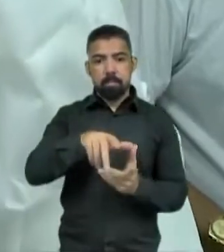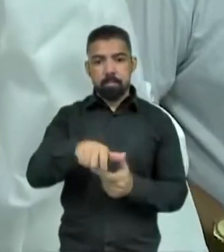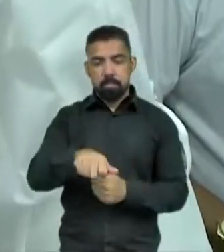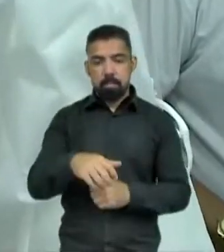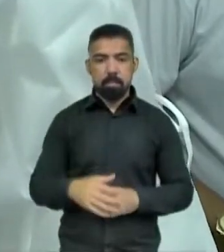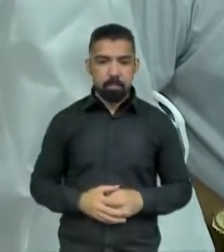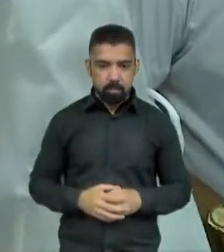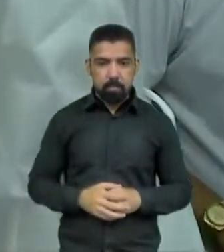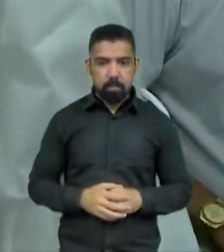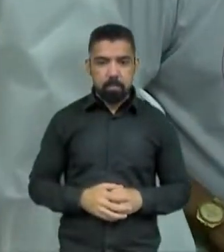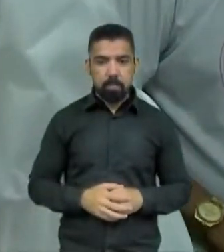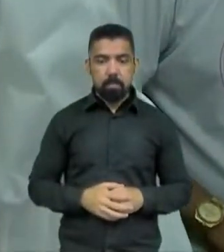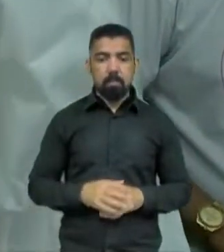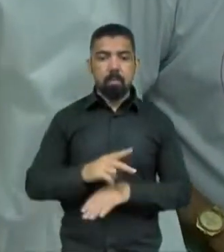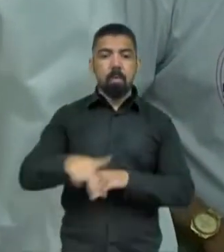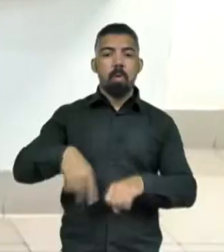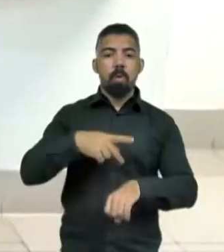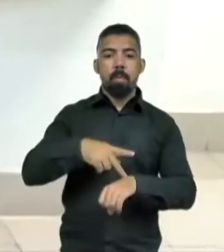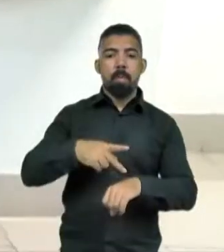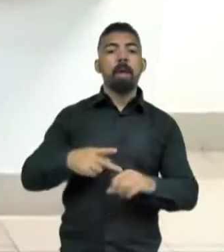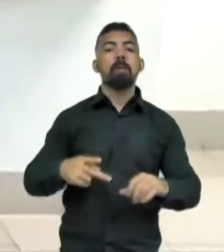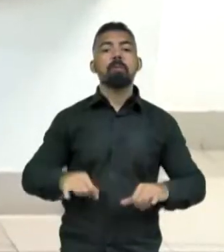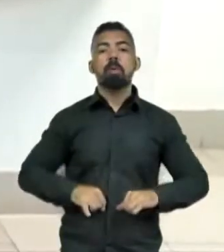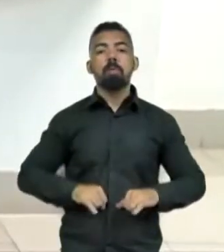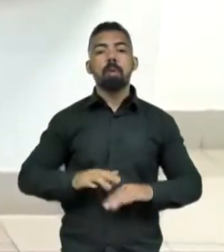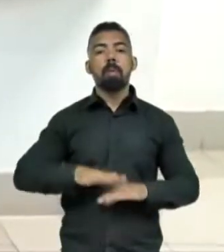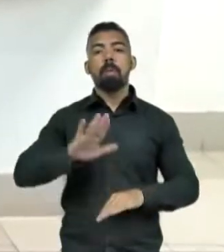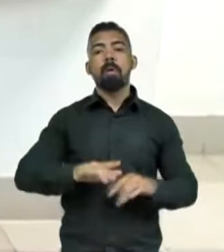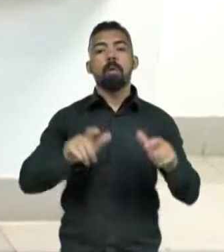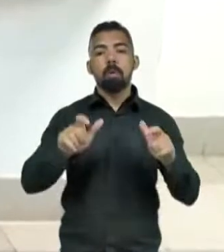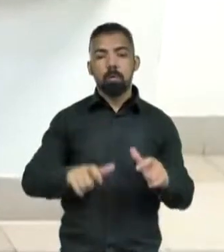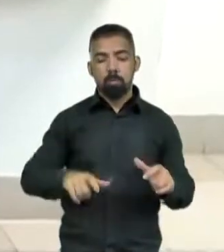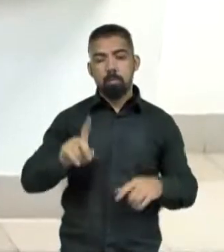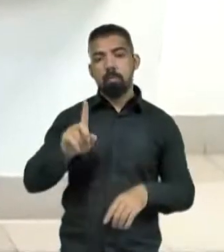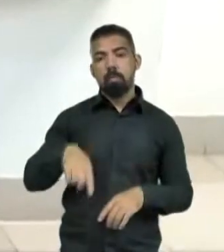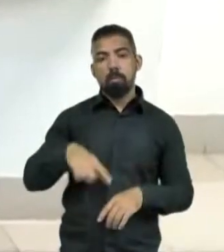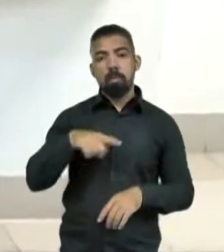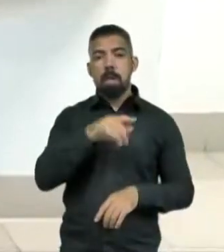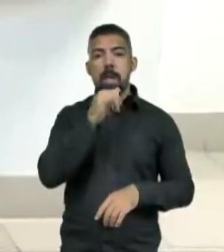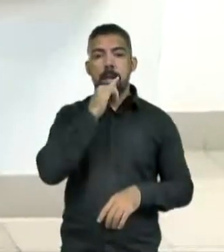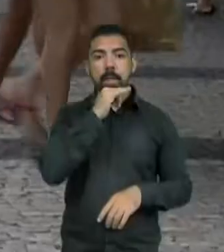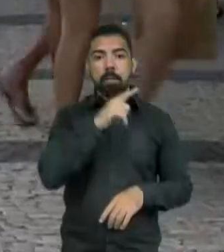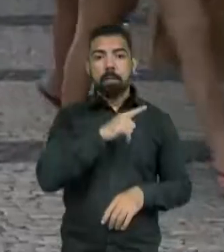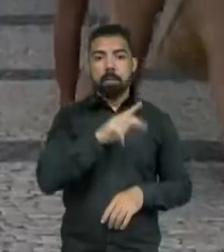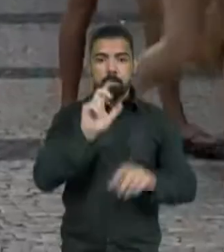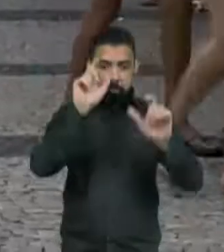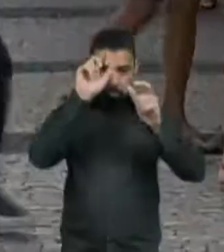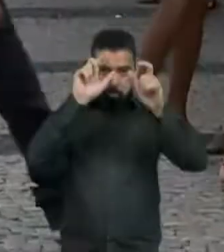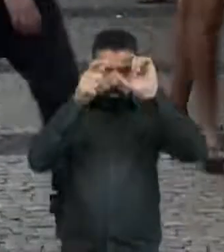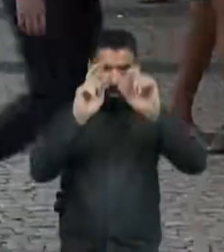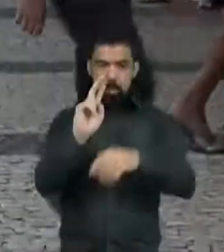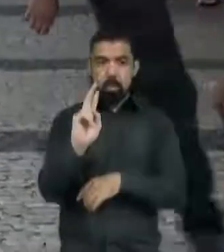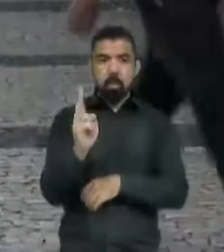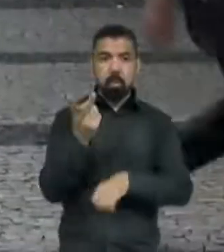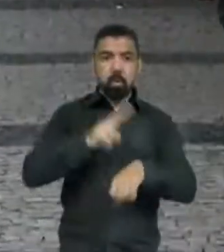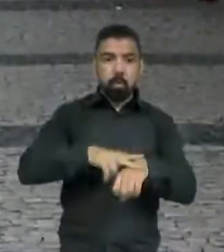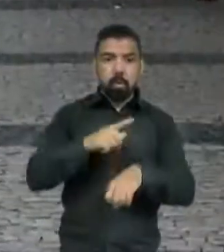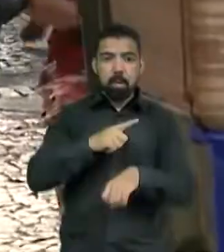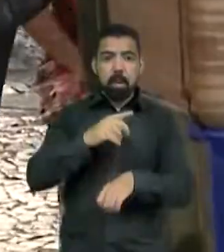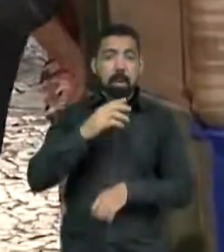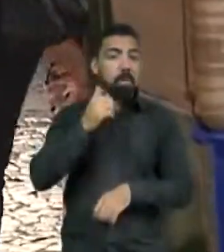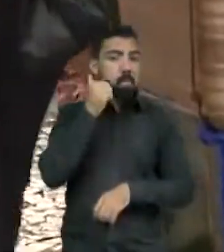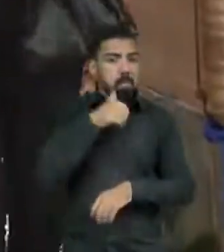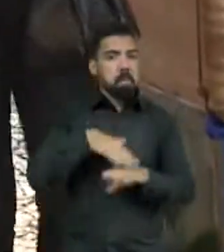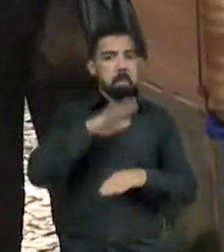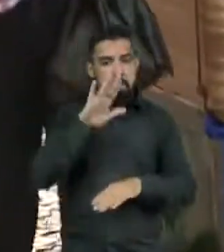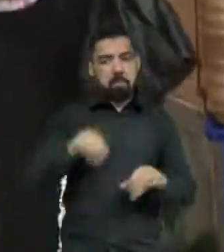pela pandemia foram aqueles que mais tiveram aumento na prevalência dos dois tipos de transtornos, com predominância nas mulheres. Realidade